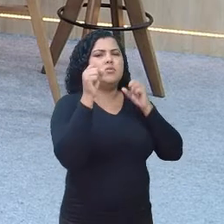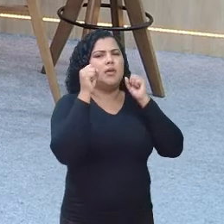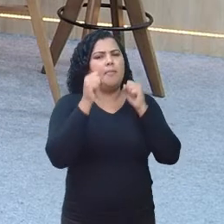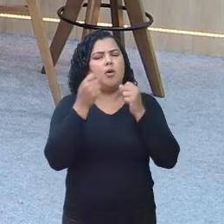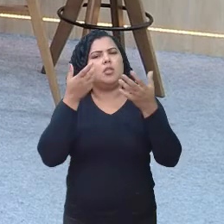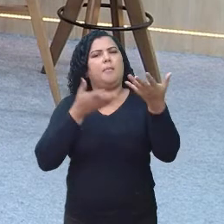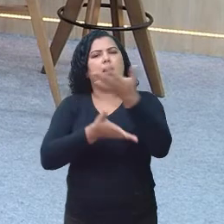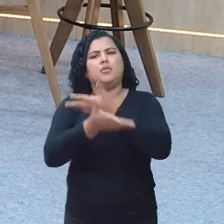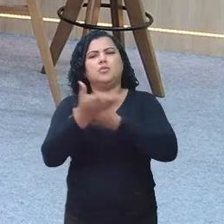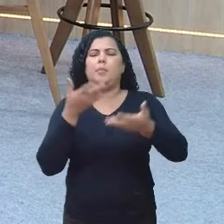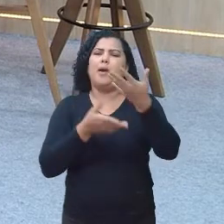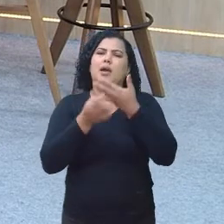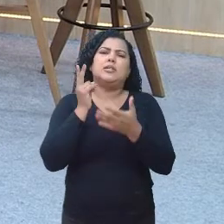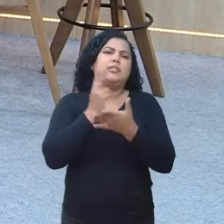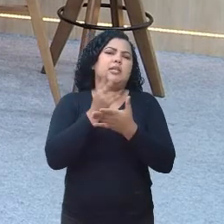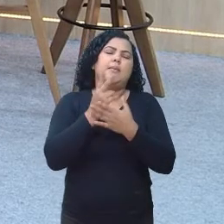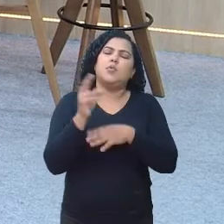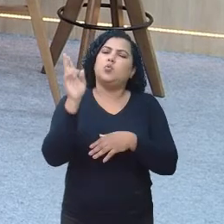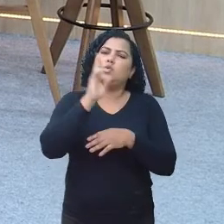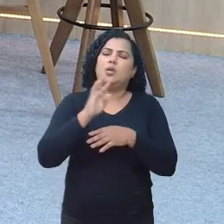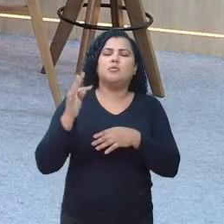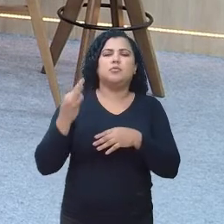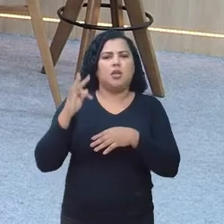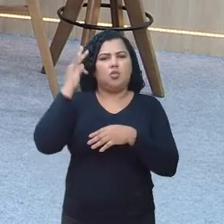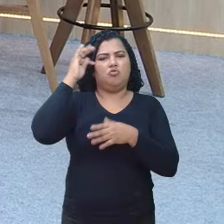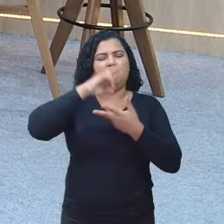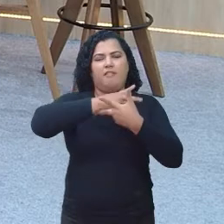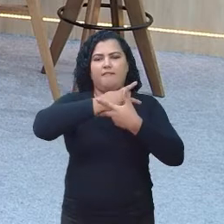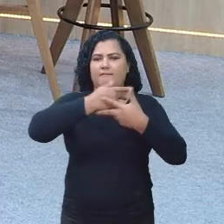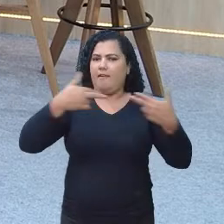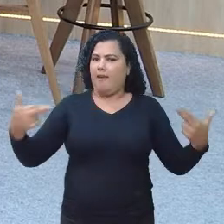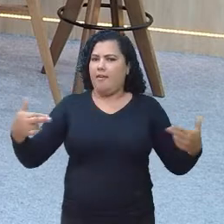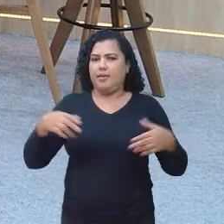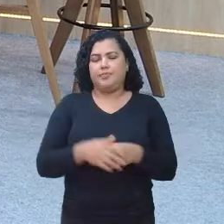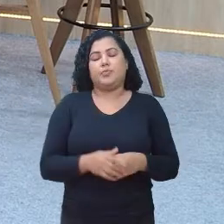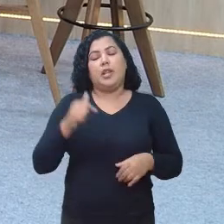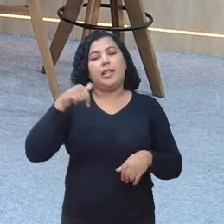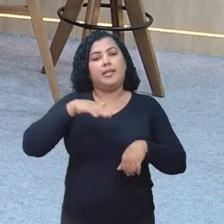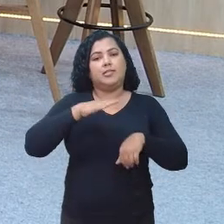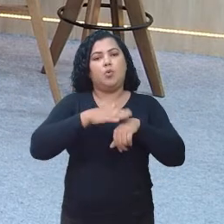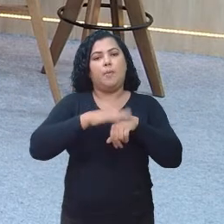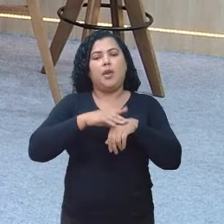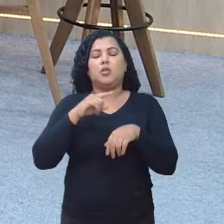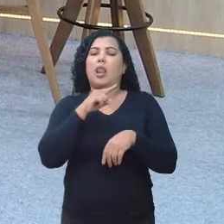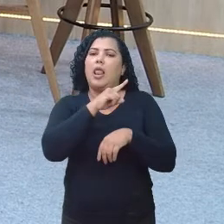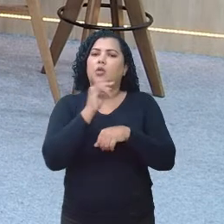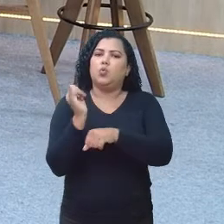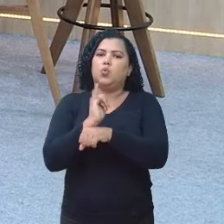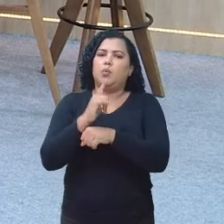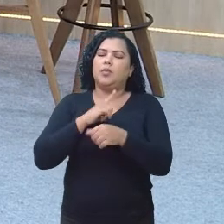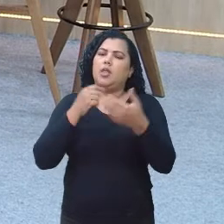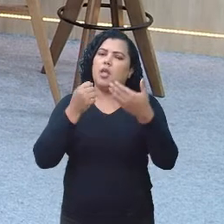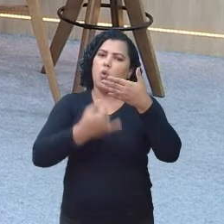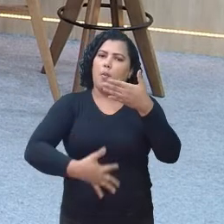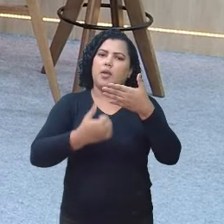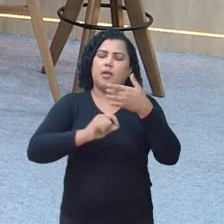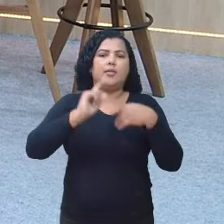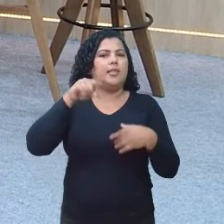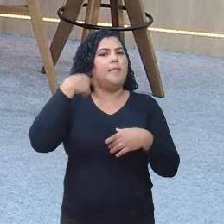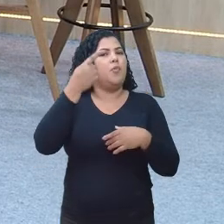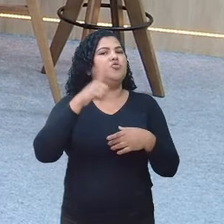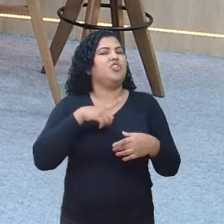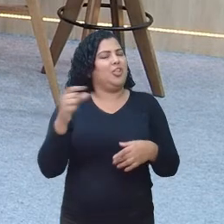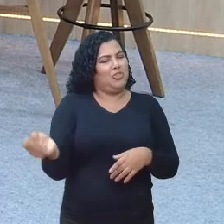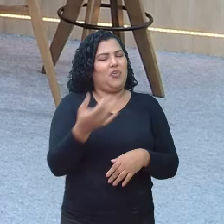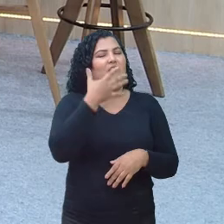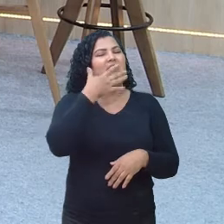participar por diversos meios tecnológicos, tá certo? No momento estamos apenas com o comentário lá no YouTube, mas em breve teremos